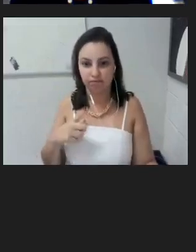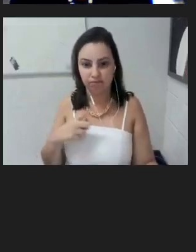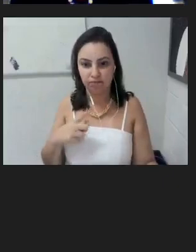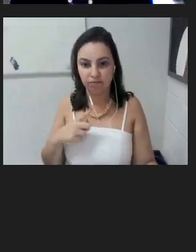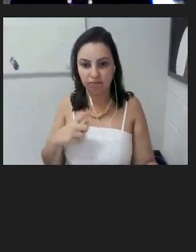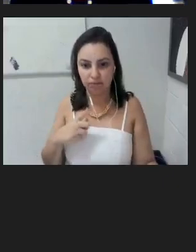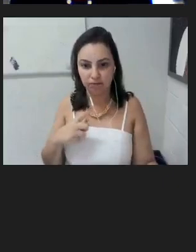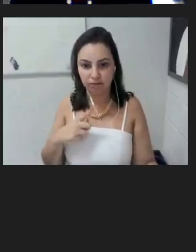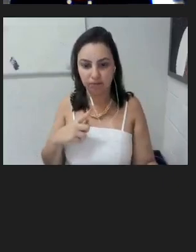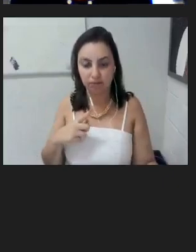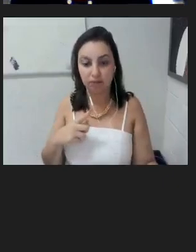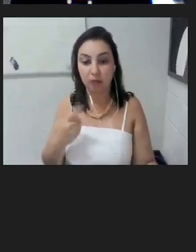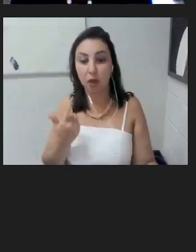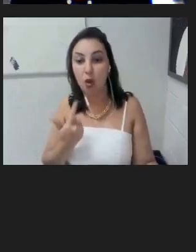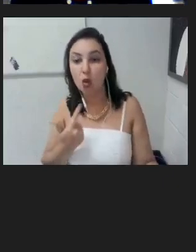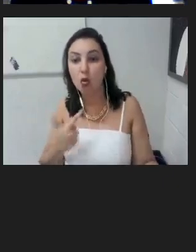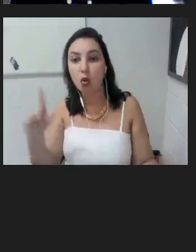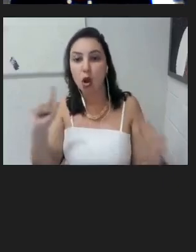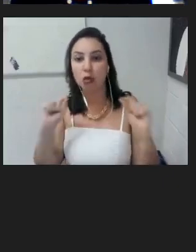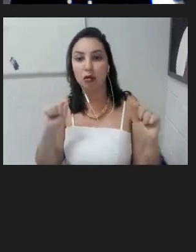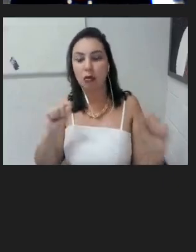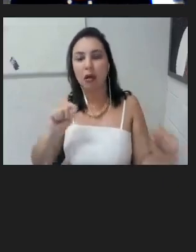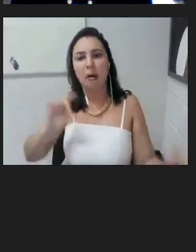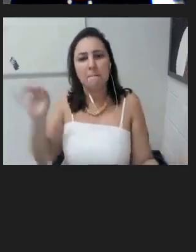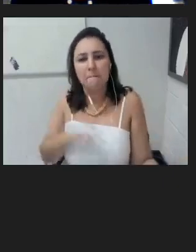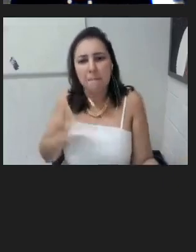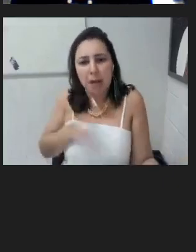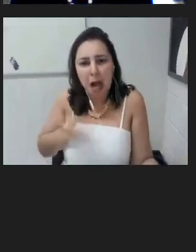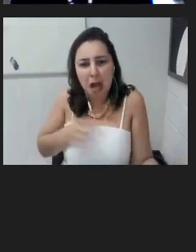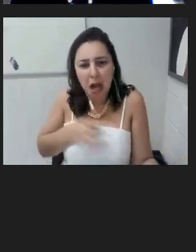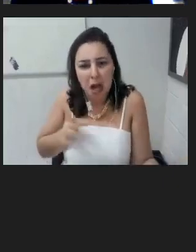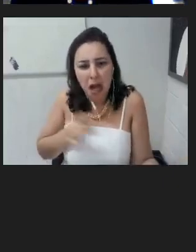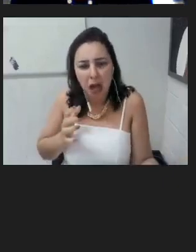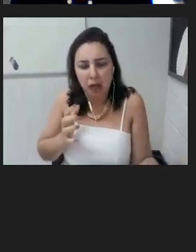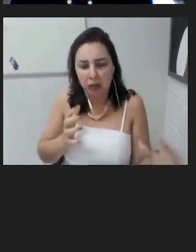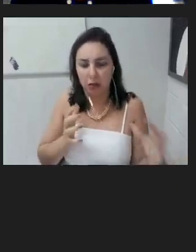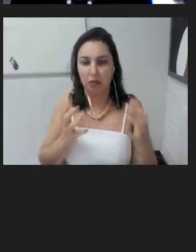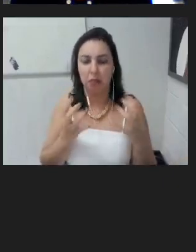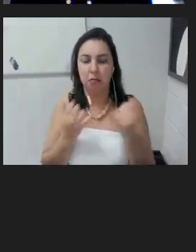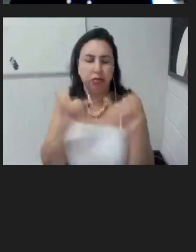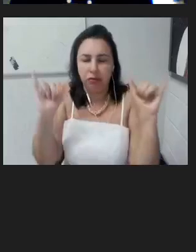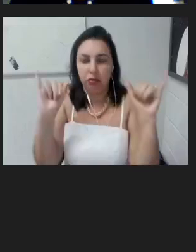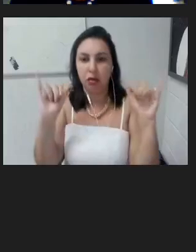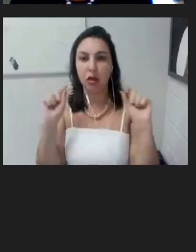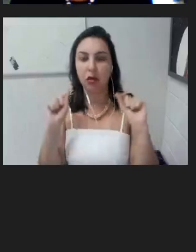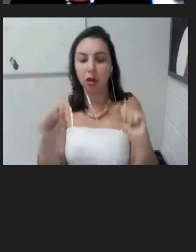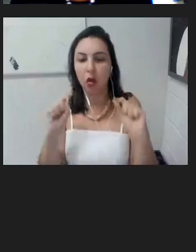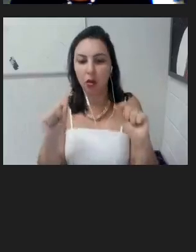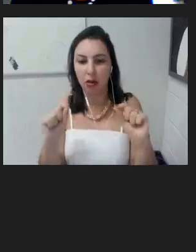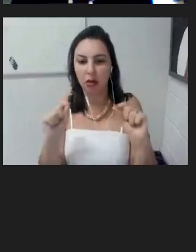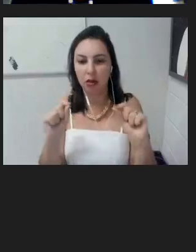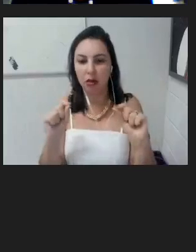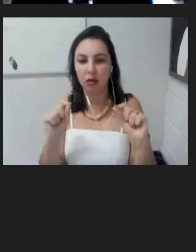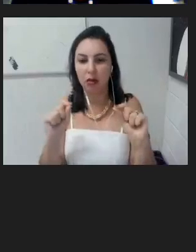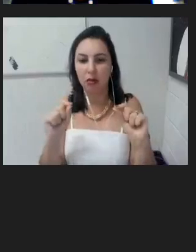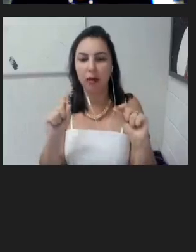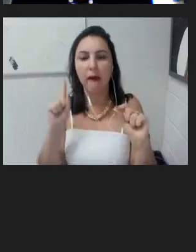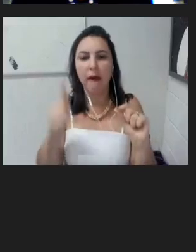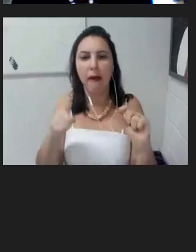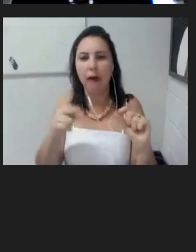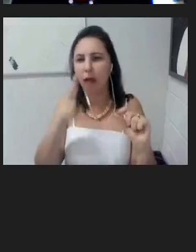E o outro que a gente tem é a síndrome do pânico, que é uma crise com grande